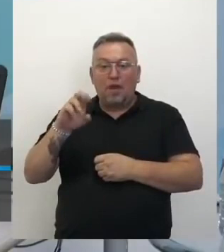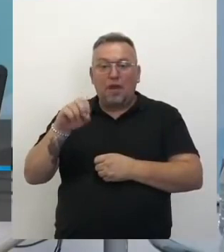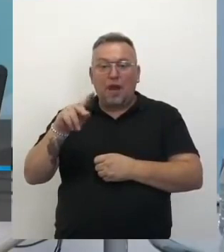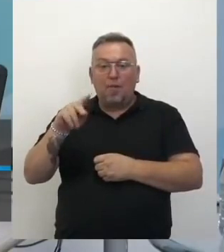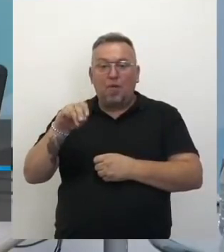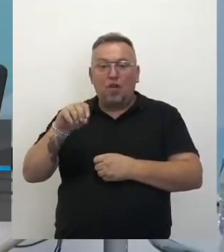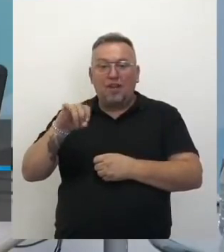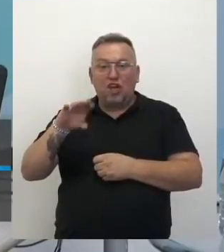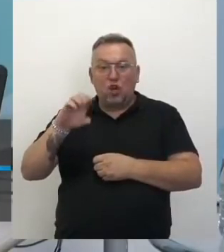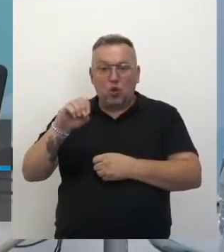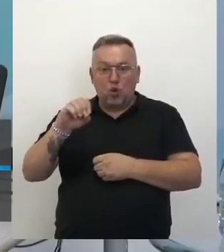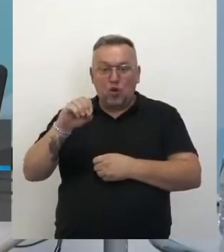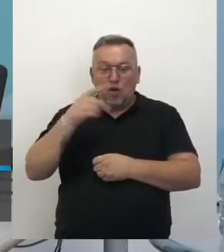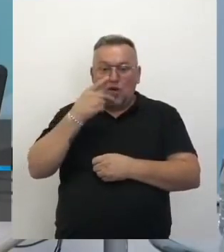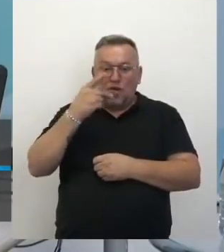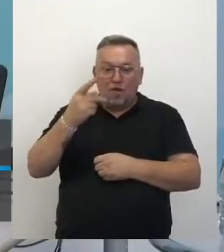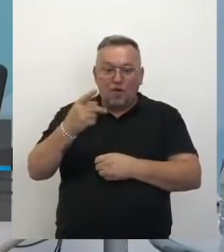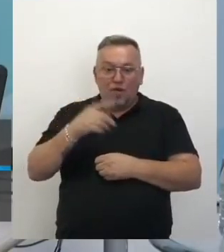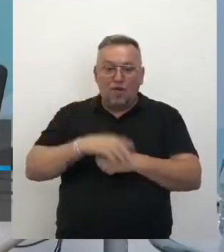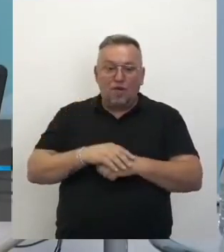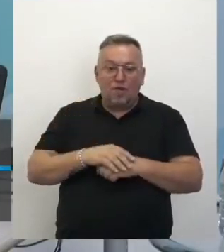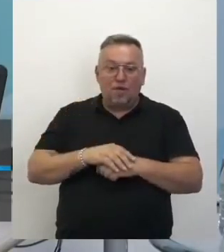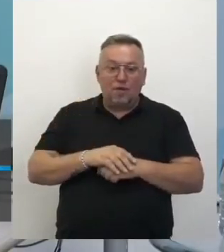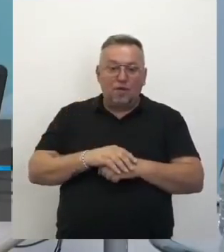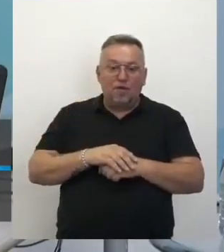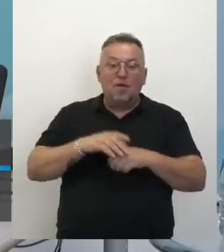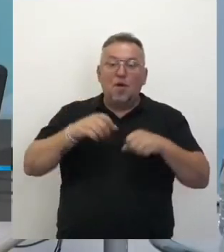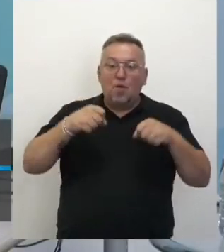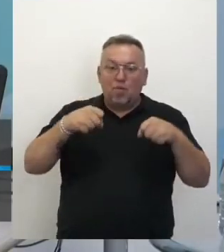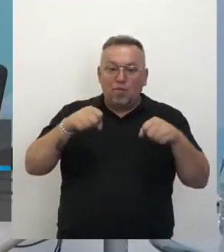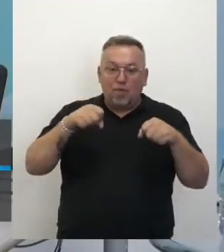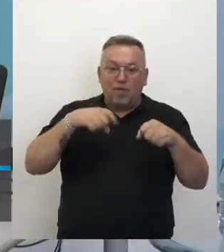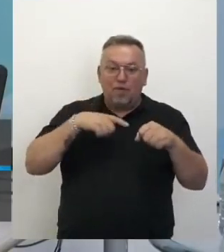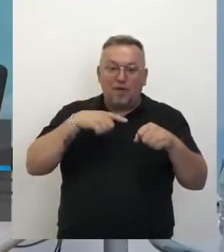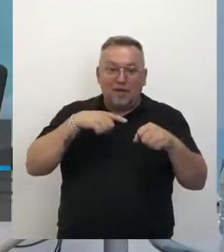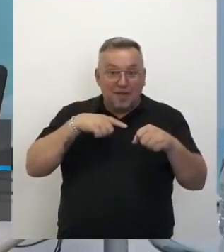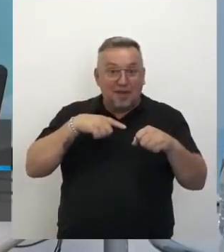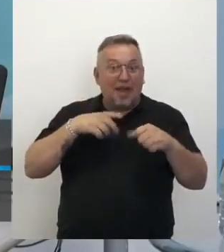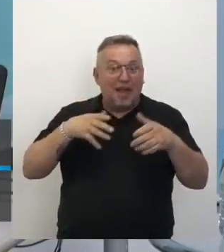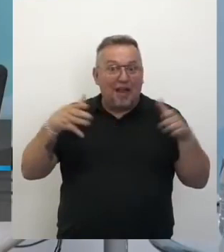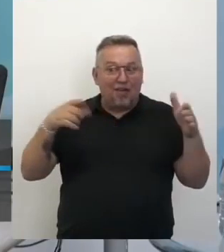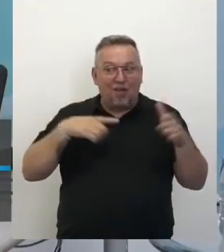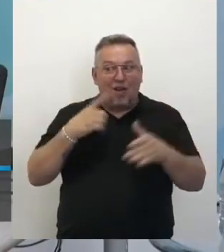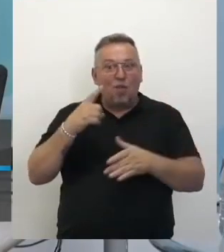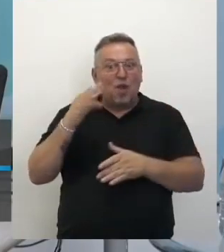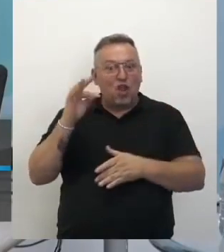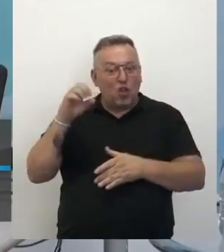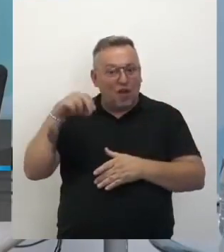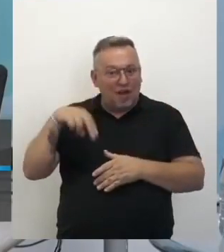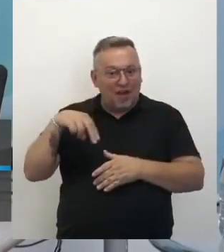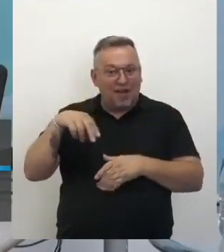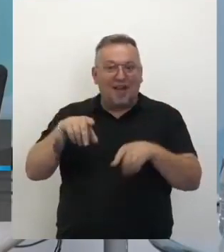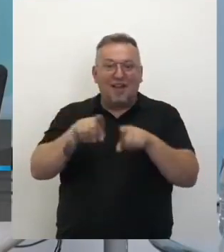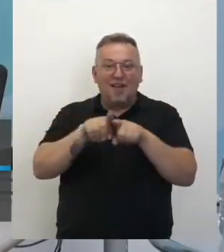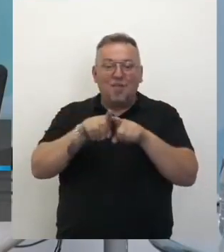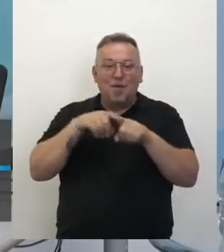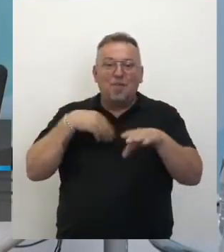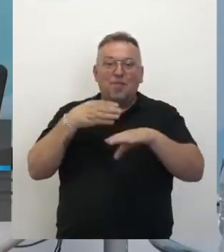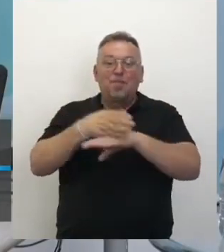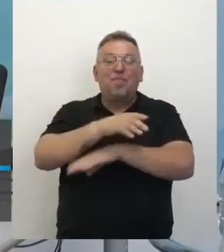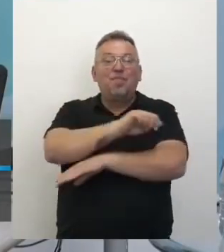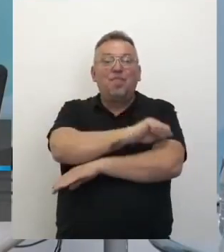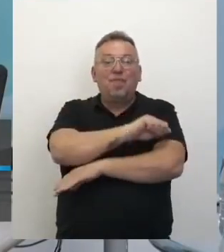falou assim, disse, a moto do meu primo é grande, acho que tem 1 tonelada. Muito legal. Tivemos também a participação dos